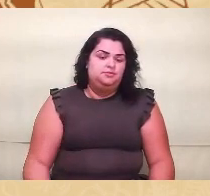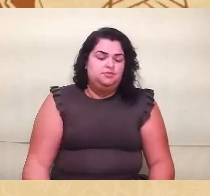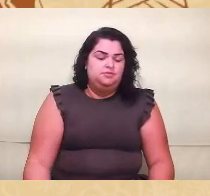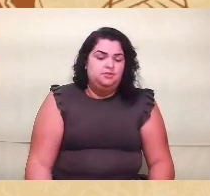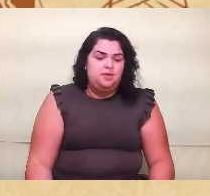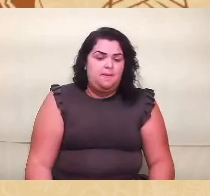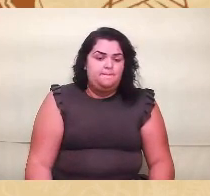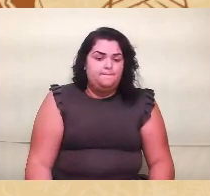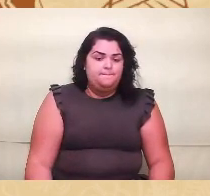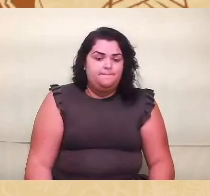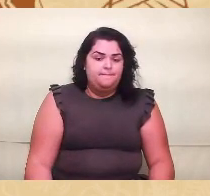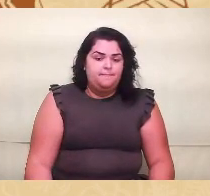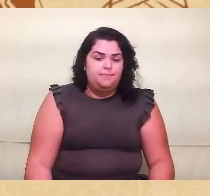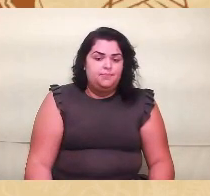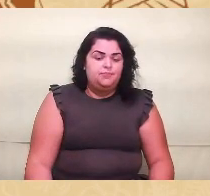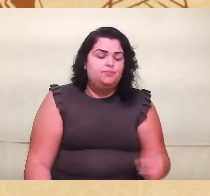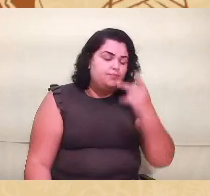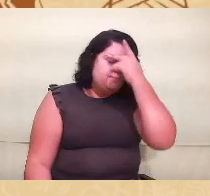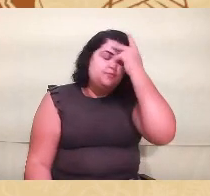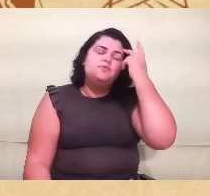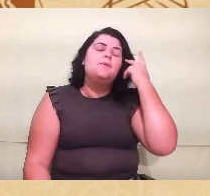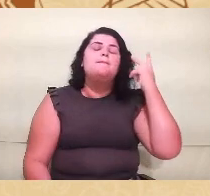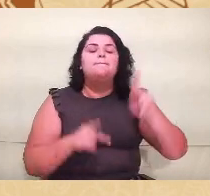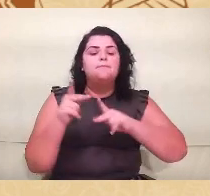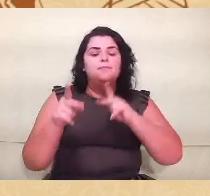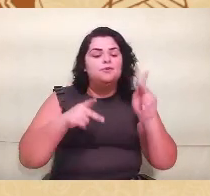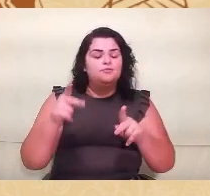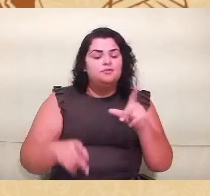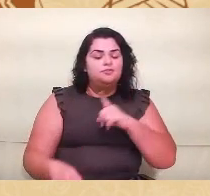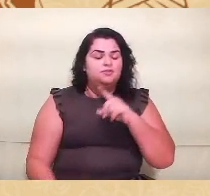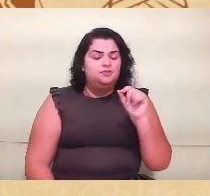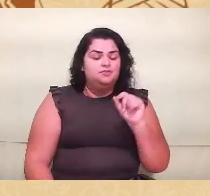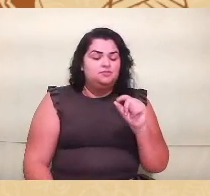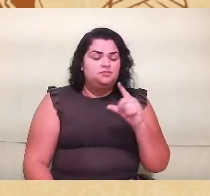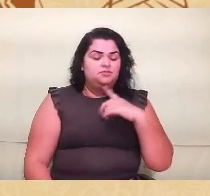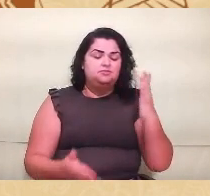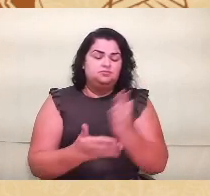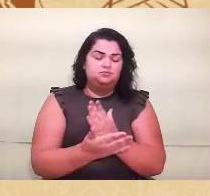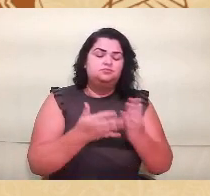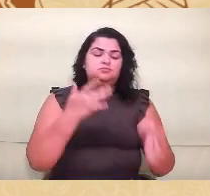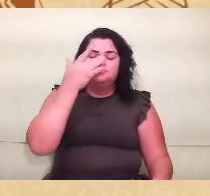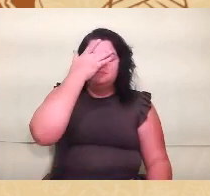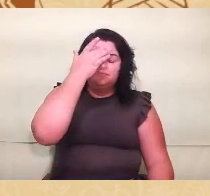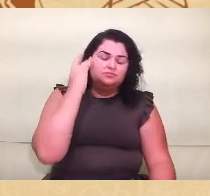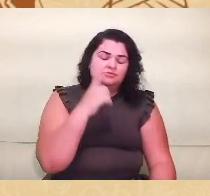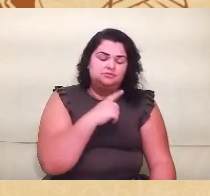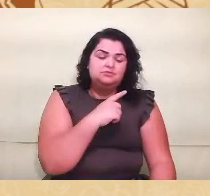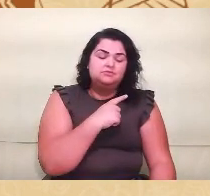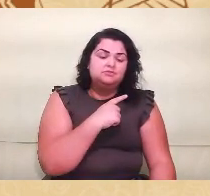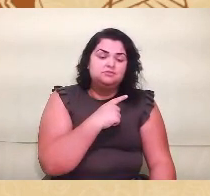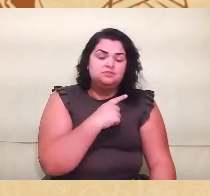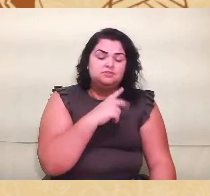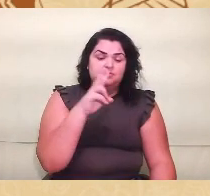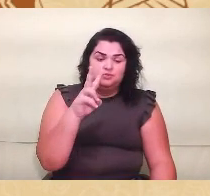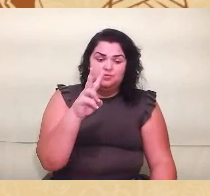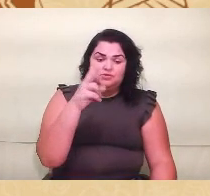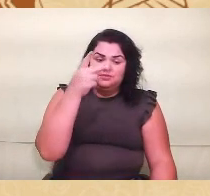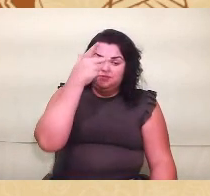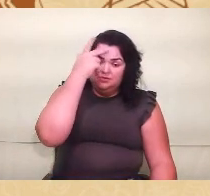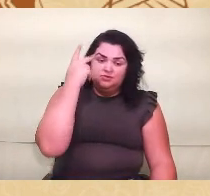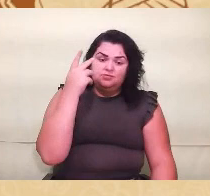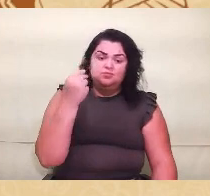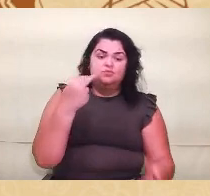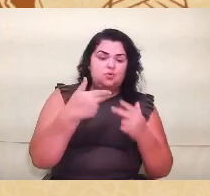falar o nome do povo, né? Esse povo tem duas pessoas que são duas pessoas que fizeram muitas coisas assim, muito,